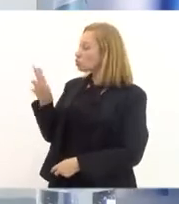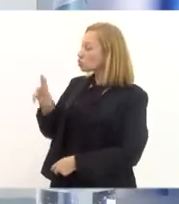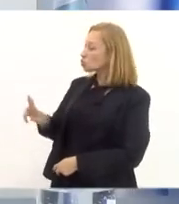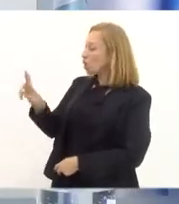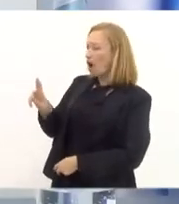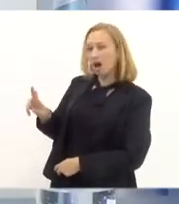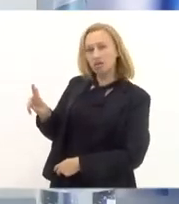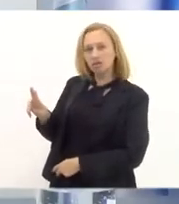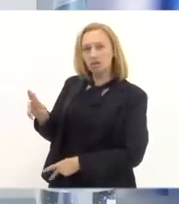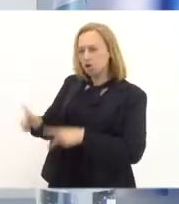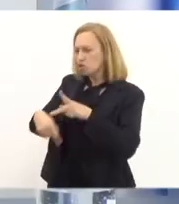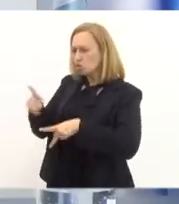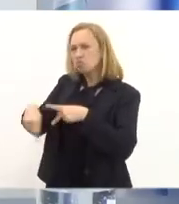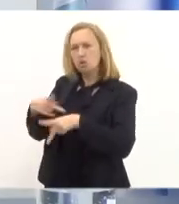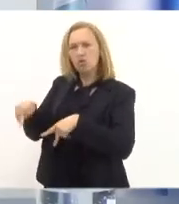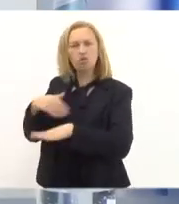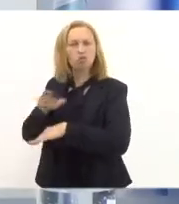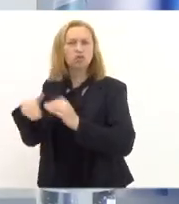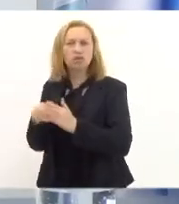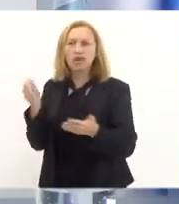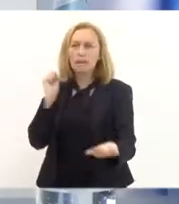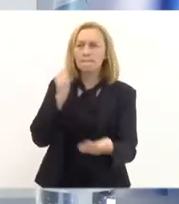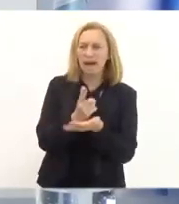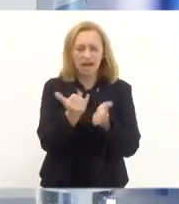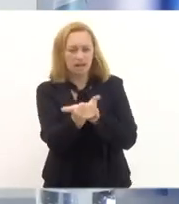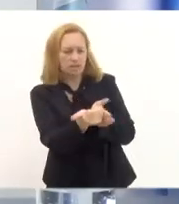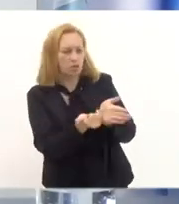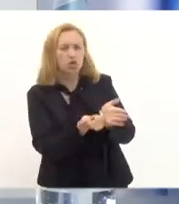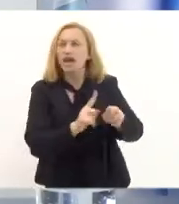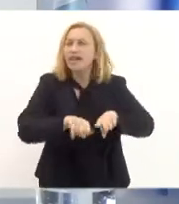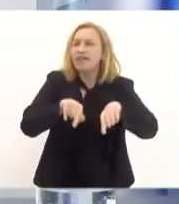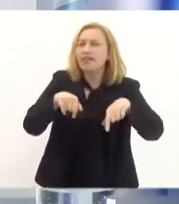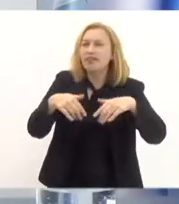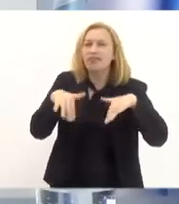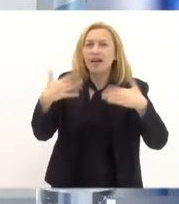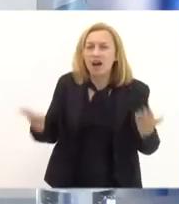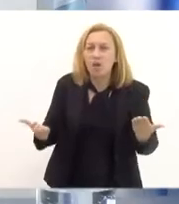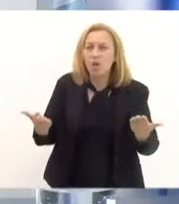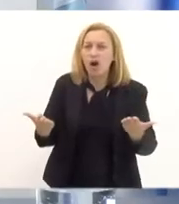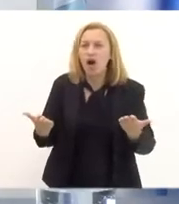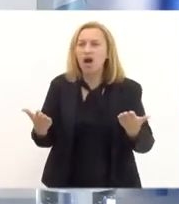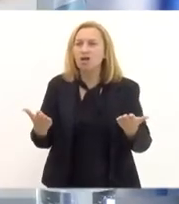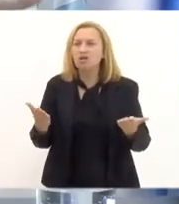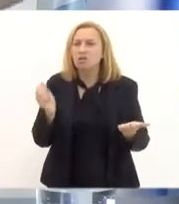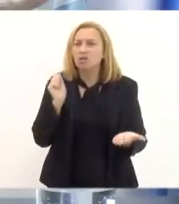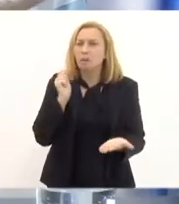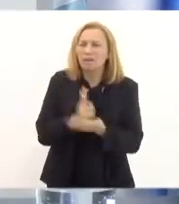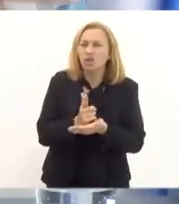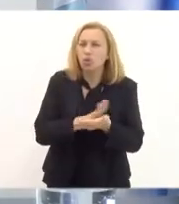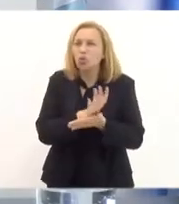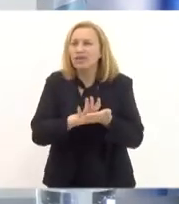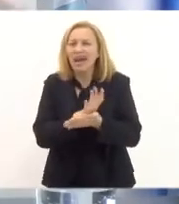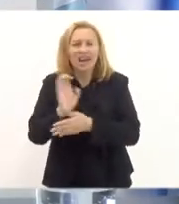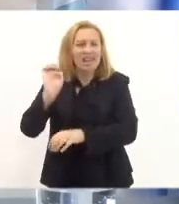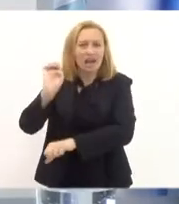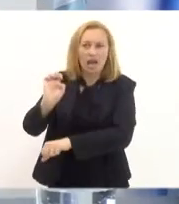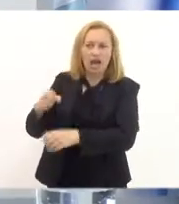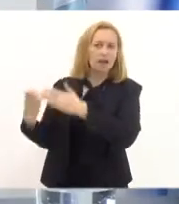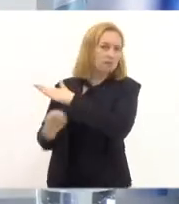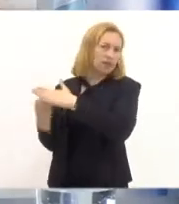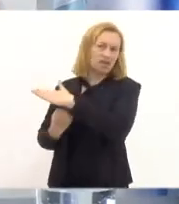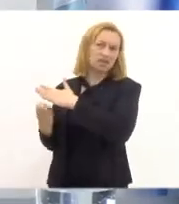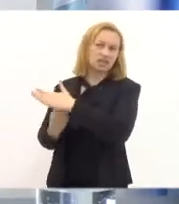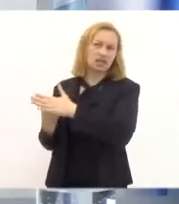à população como um todo que nós pagamos impostos então a concessão ela não gastou nada ela recebeu todo todos as